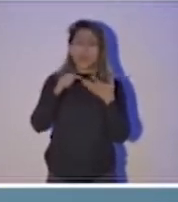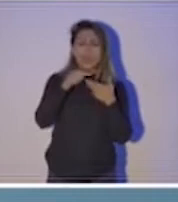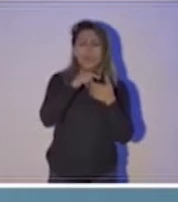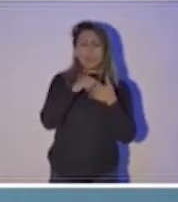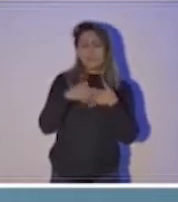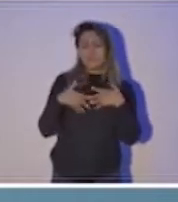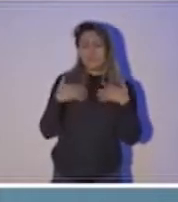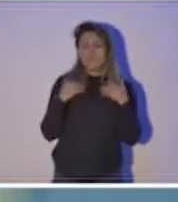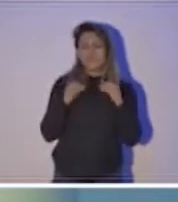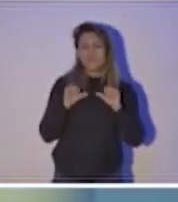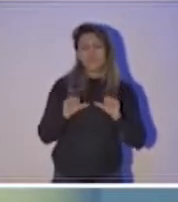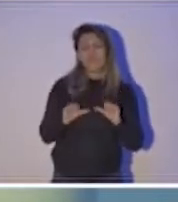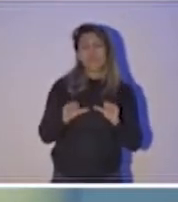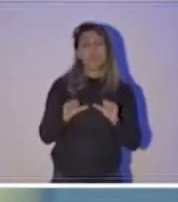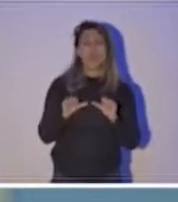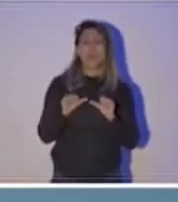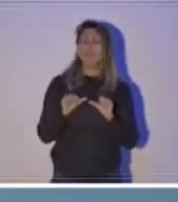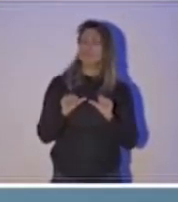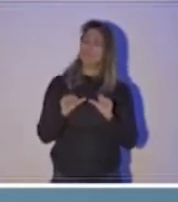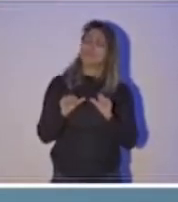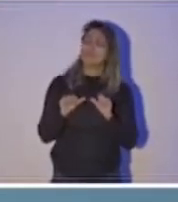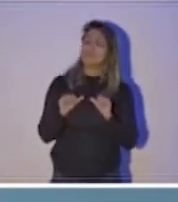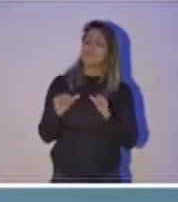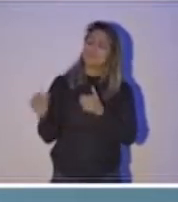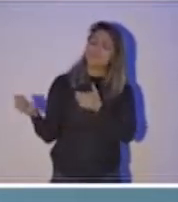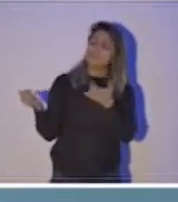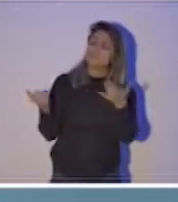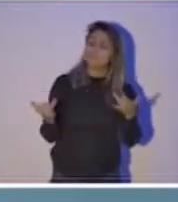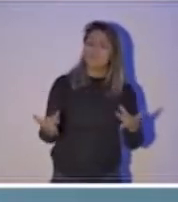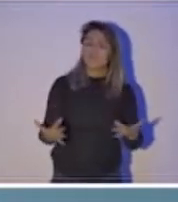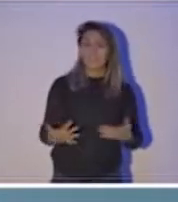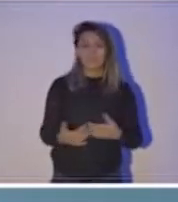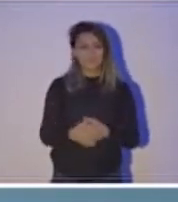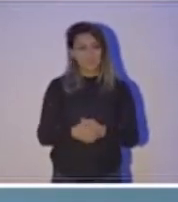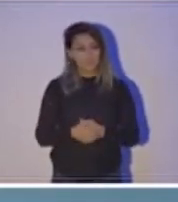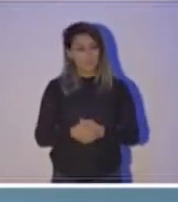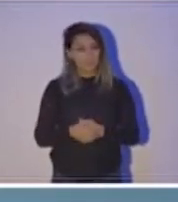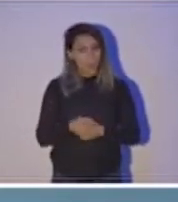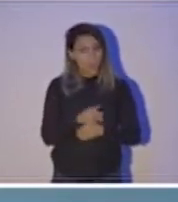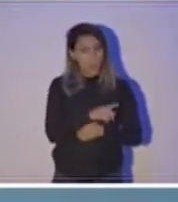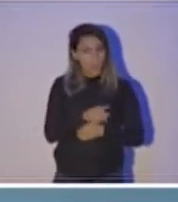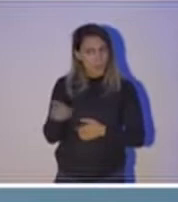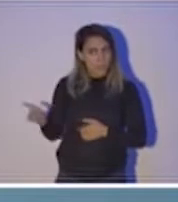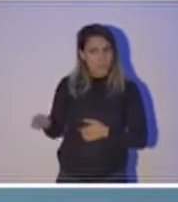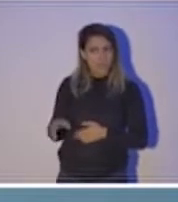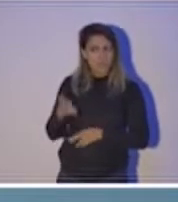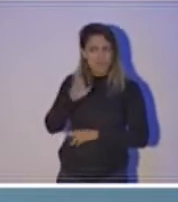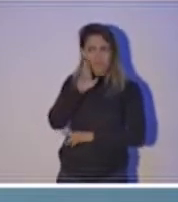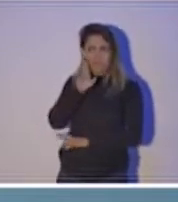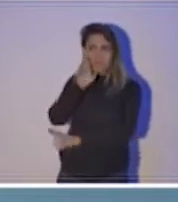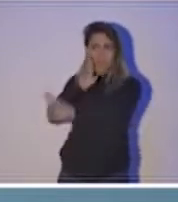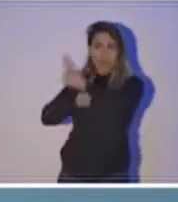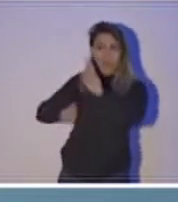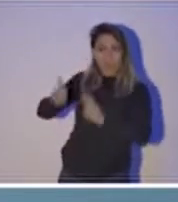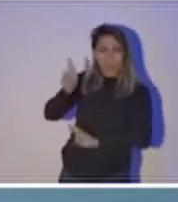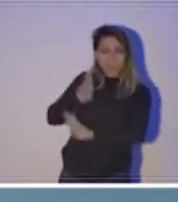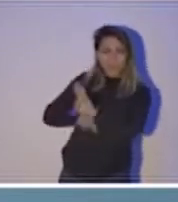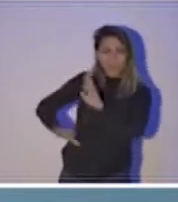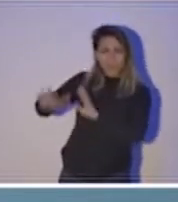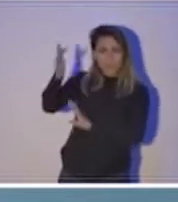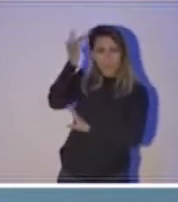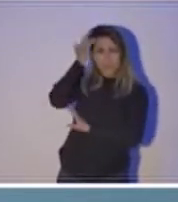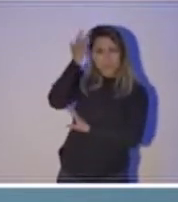E as respostas que eles trouxeram foram tão incríveis, com tanta maturidade e clareza, que eu